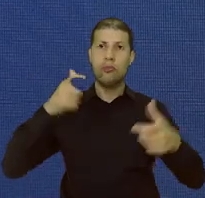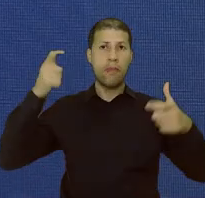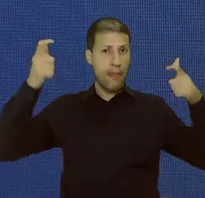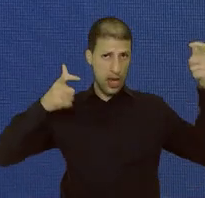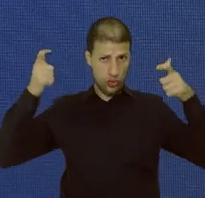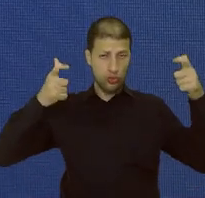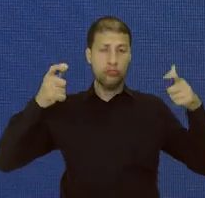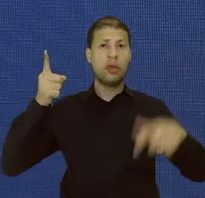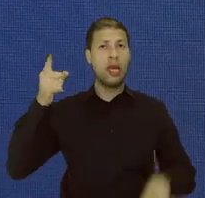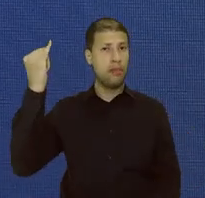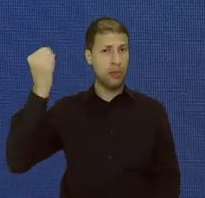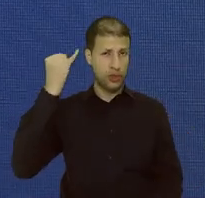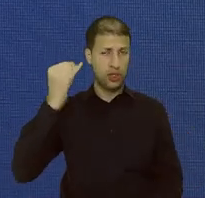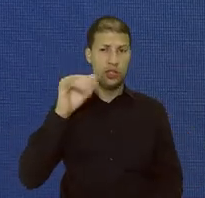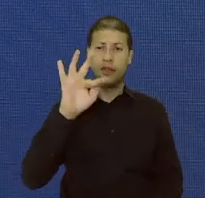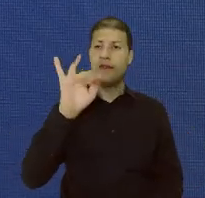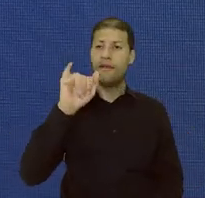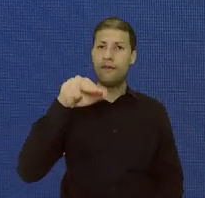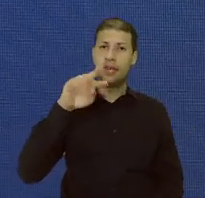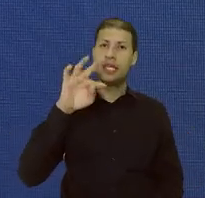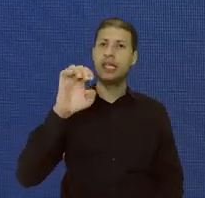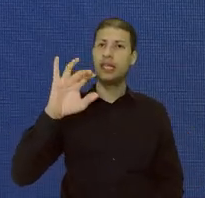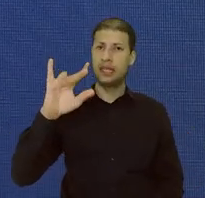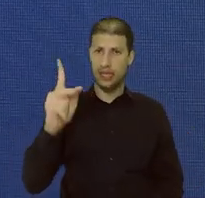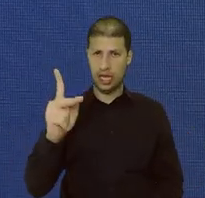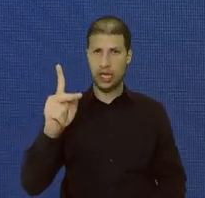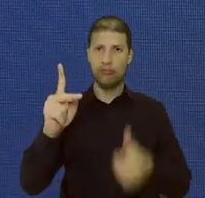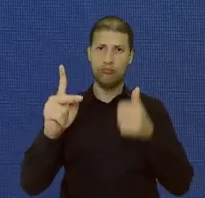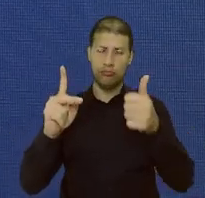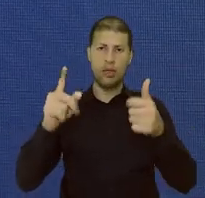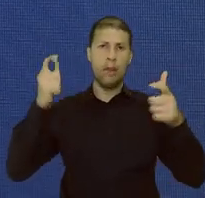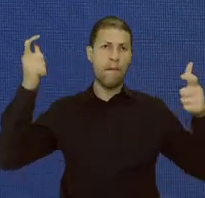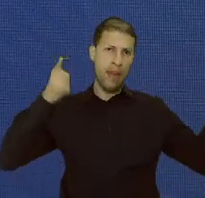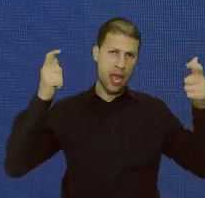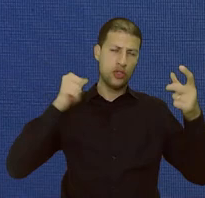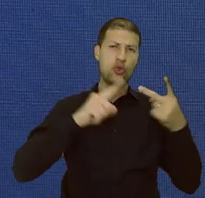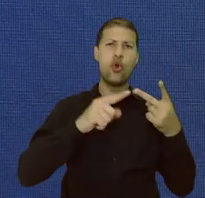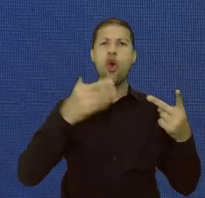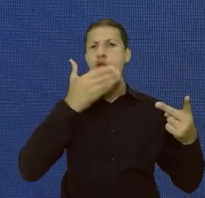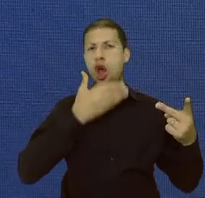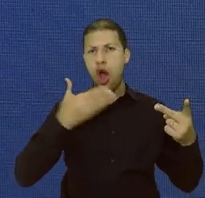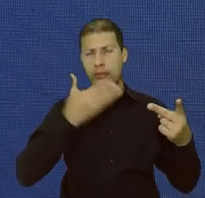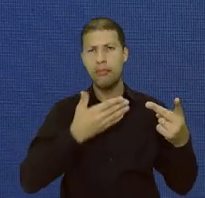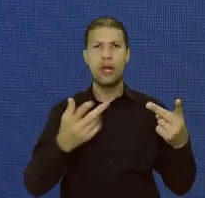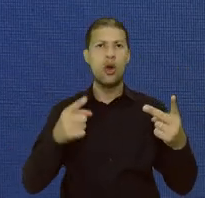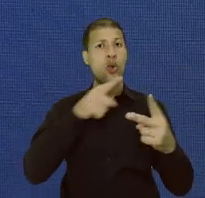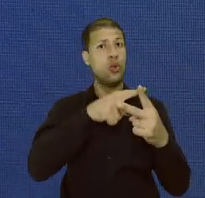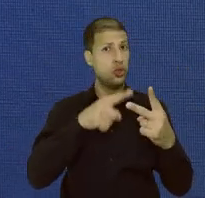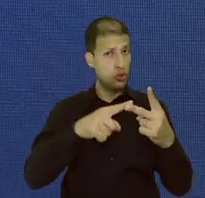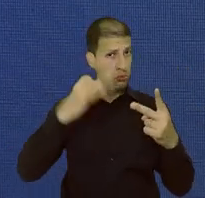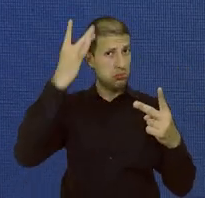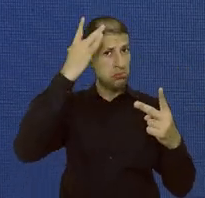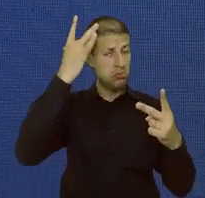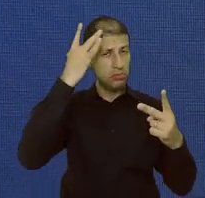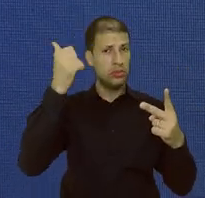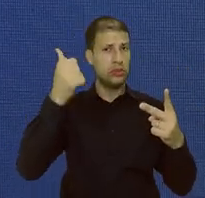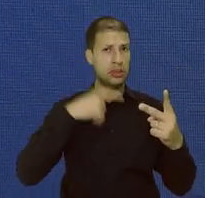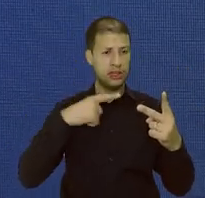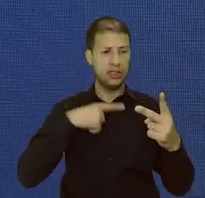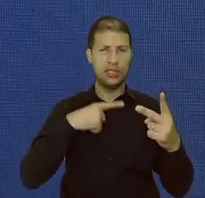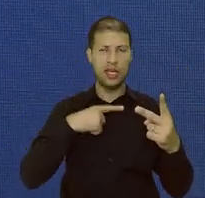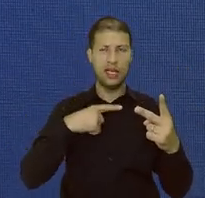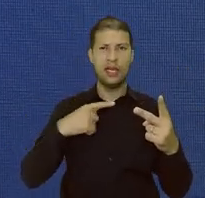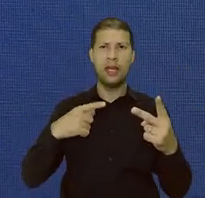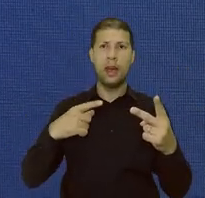para fintech acho que tanto tanto México quanto Colômbia Eles estão no nível de maturidade atrás do Brasil porém